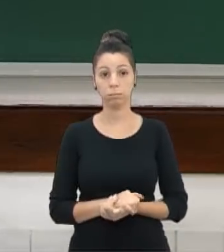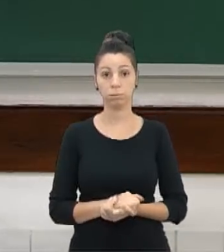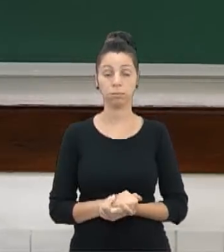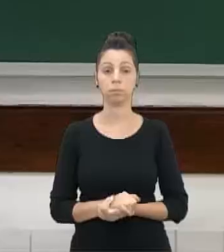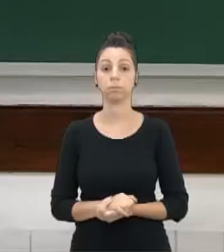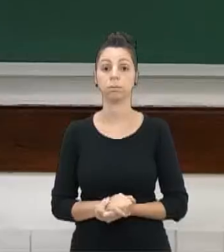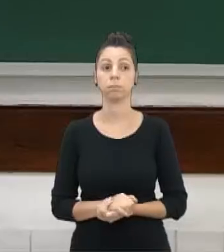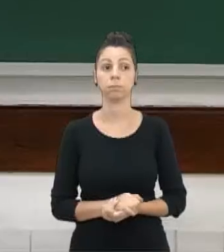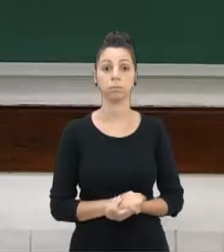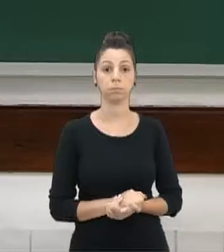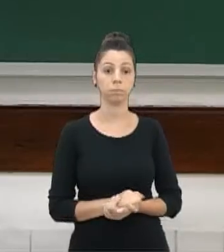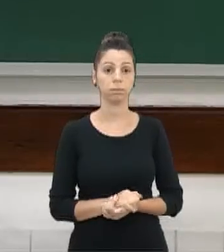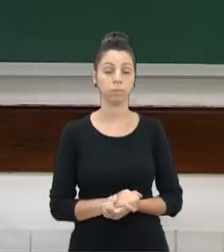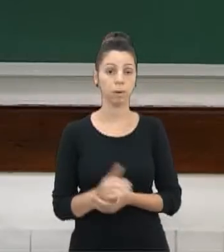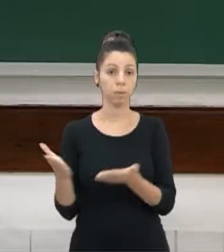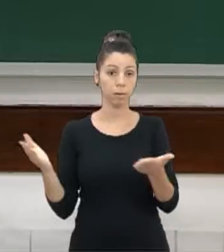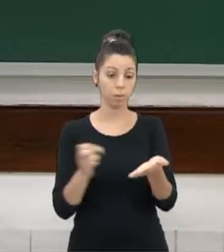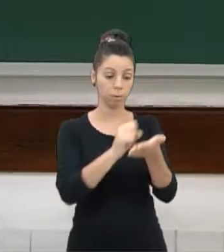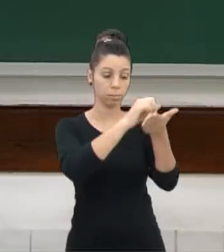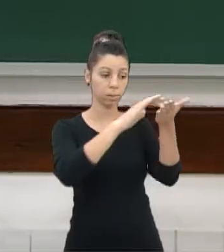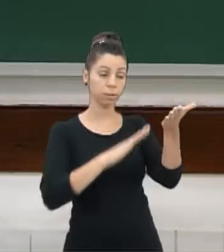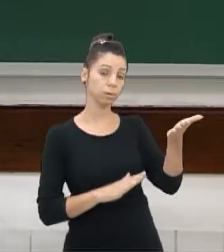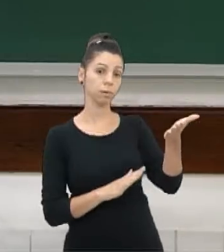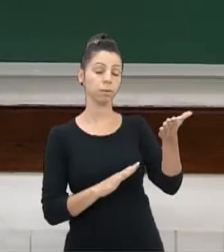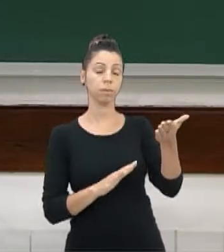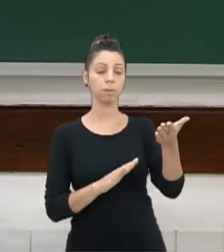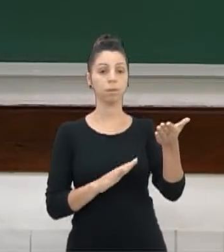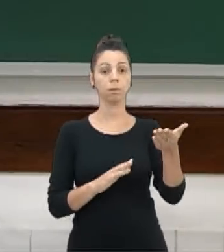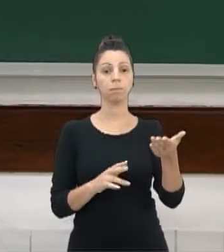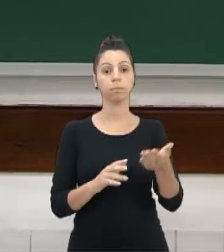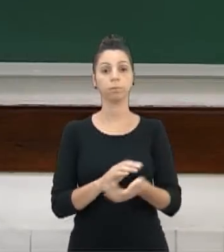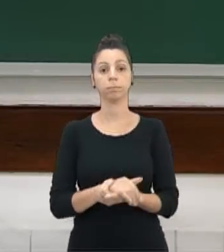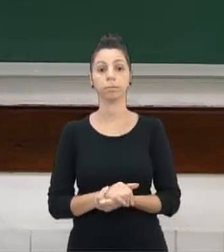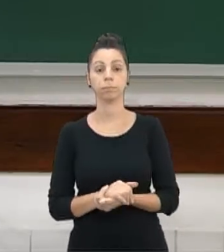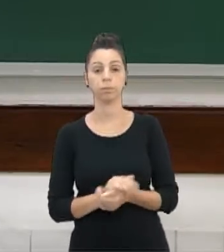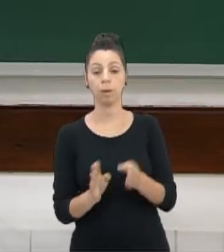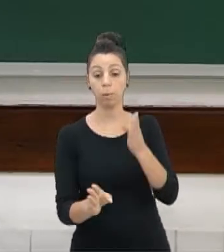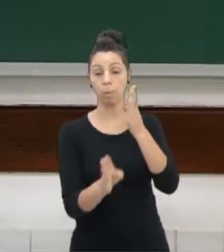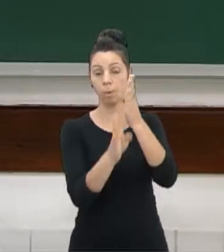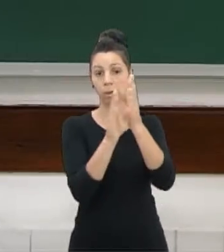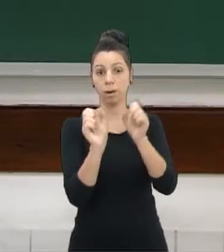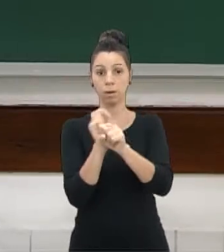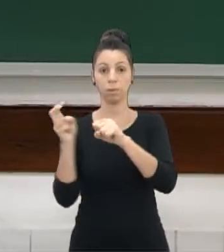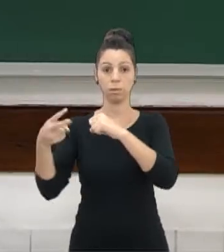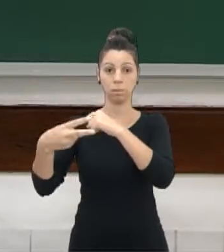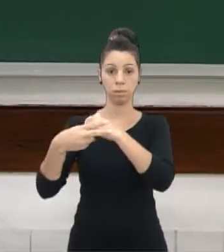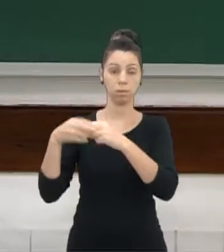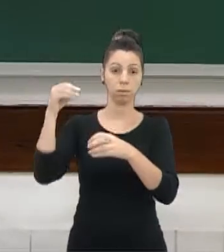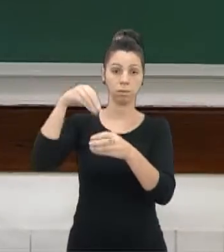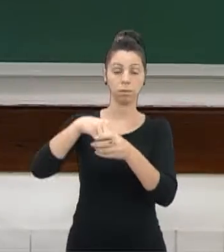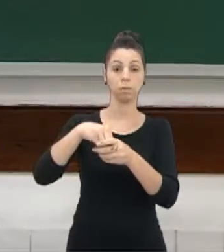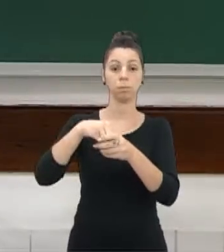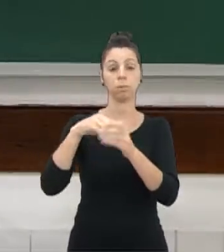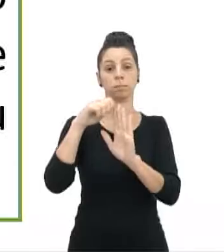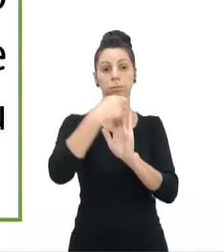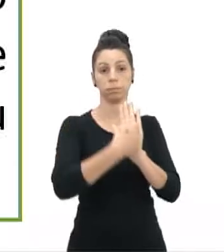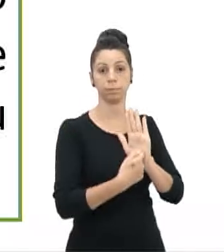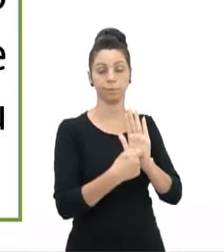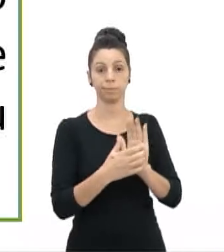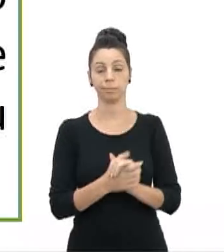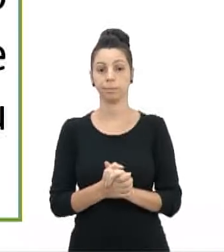folder, vamos lá para um exercício para identificar advérbio, encontrar esses advérbios dentro do texto. Olha